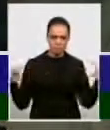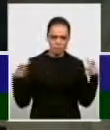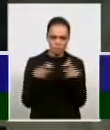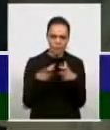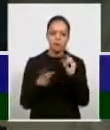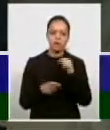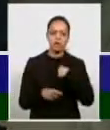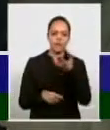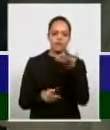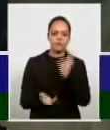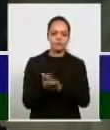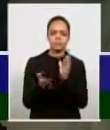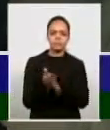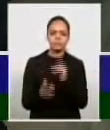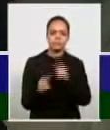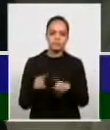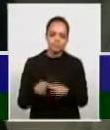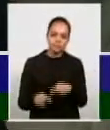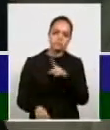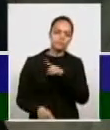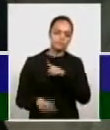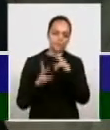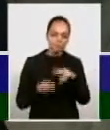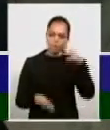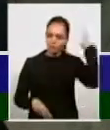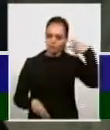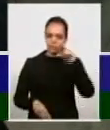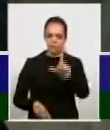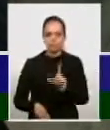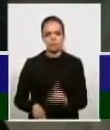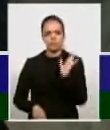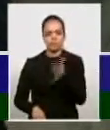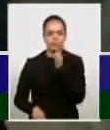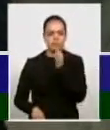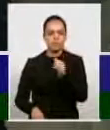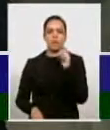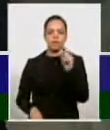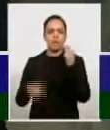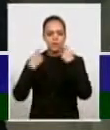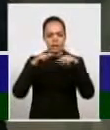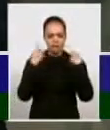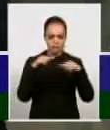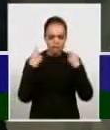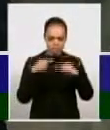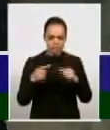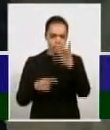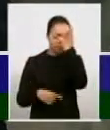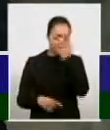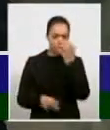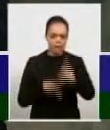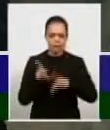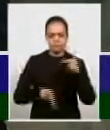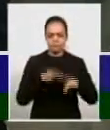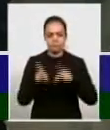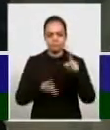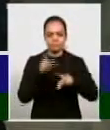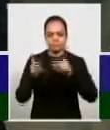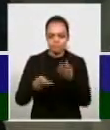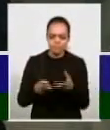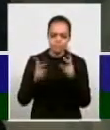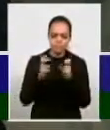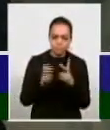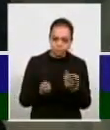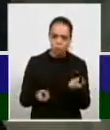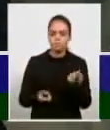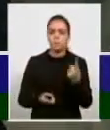quero parabenizar, porque existe, como o vereador Lelis falou, uma reclamação muito grande da população sobre